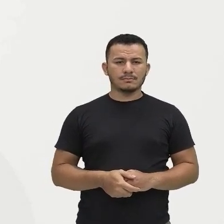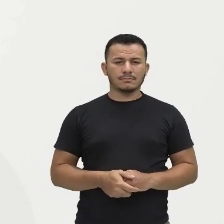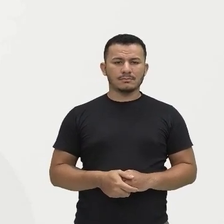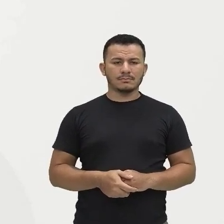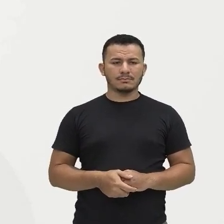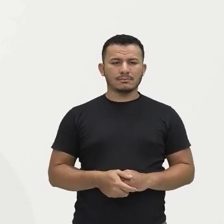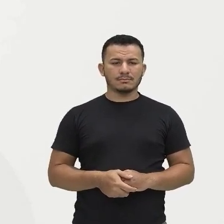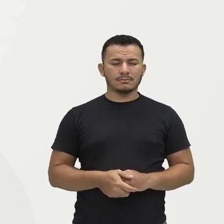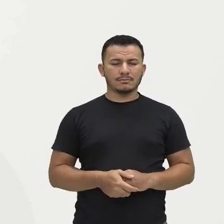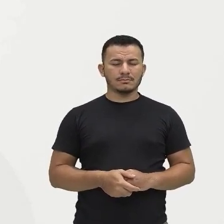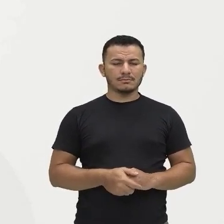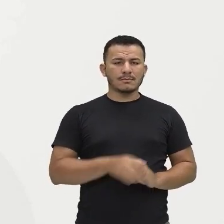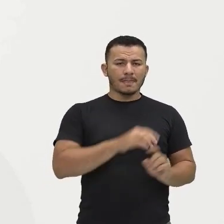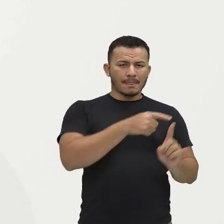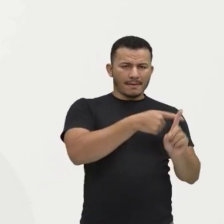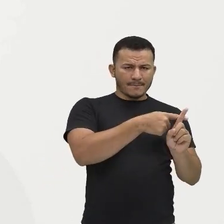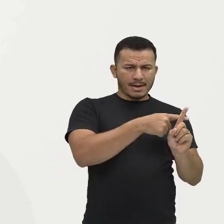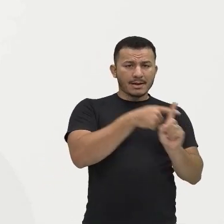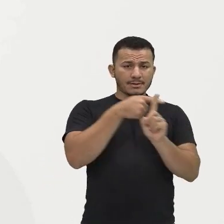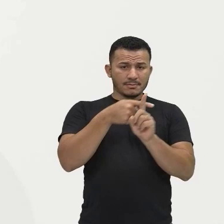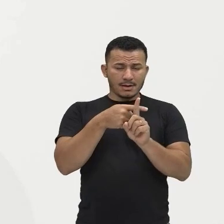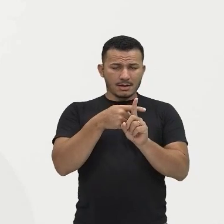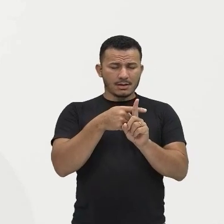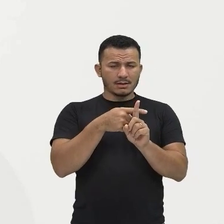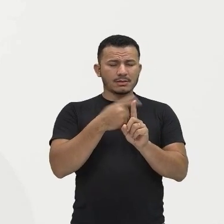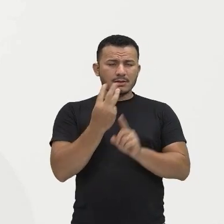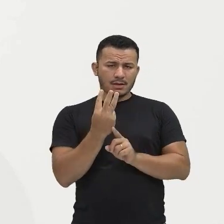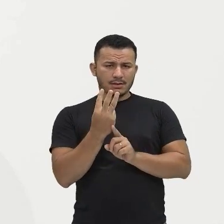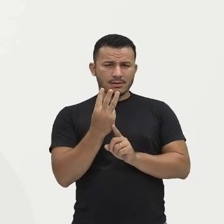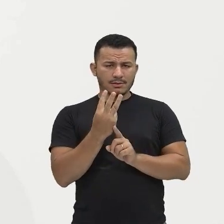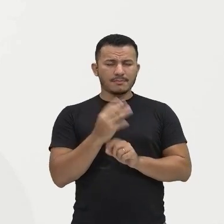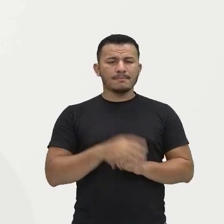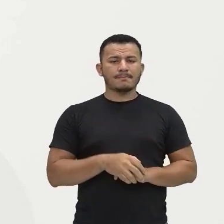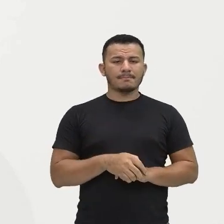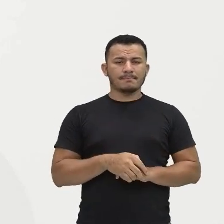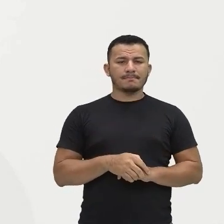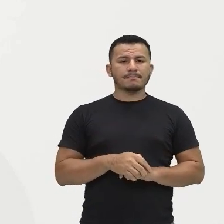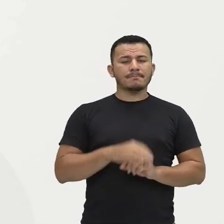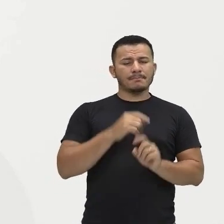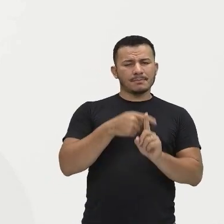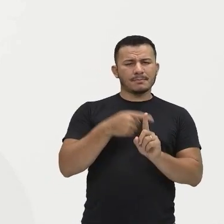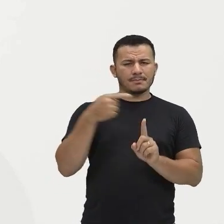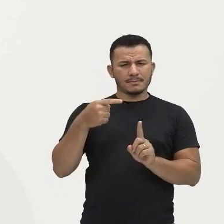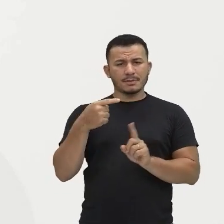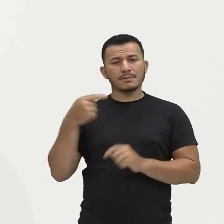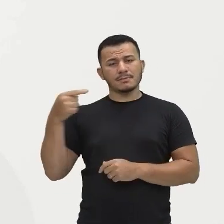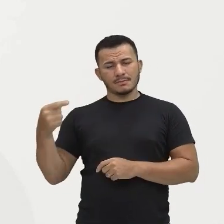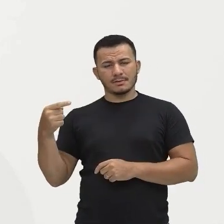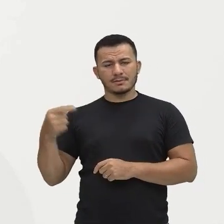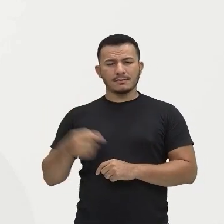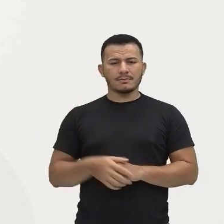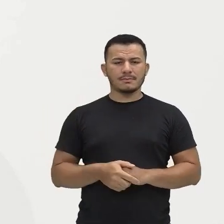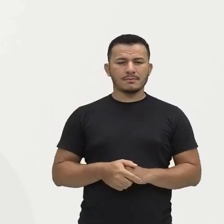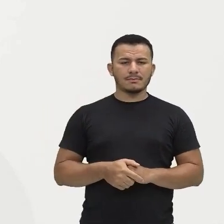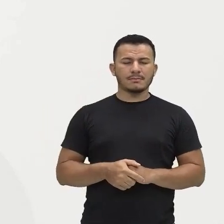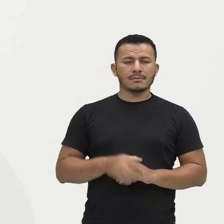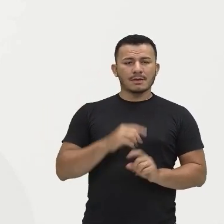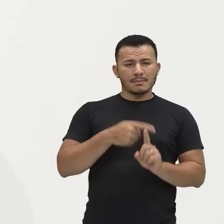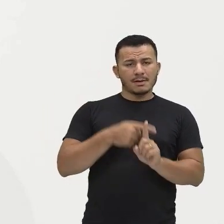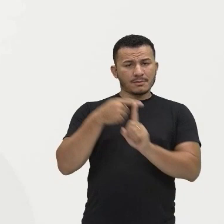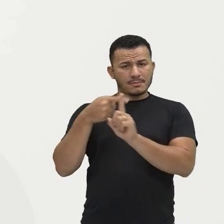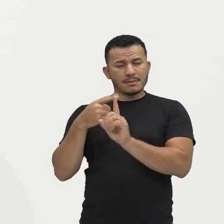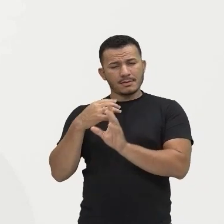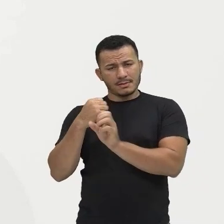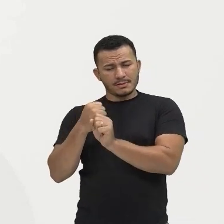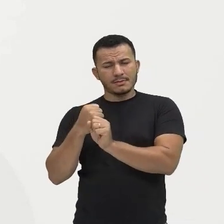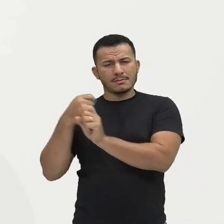fora, com o mais de dentro, dá mais 3. Mais com menos vai dar menos, está aqui embaixo. Mais com mais vai dar